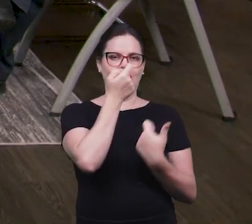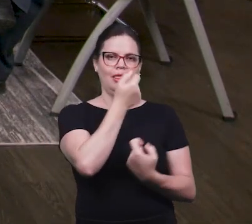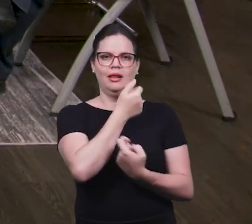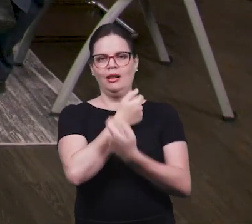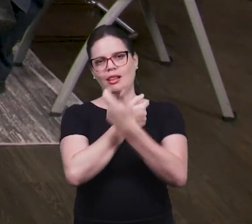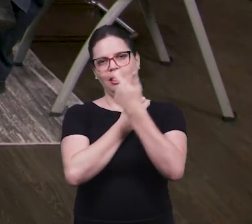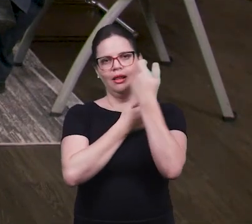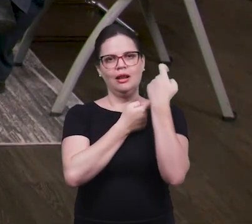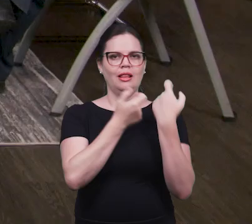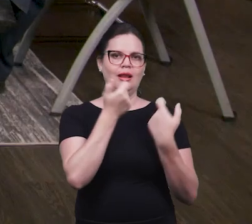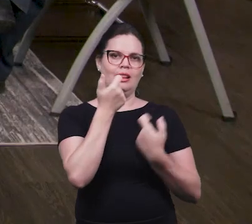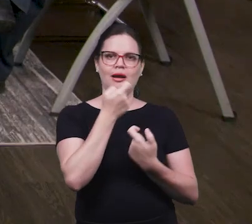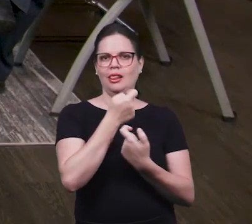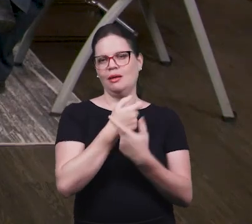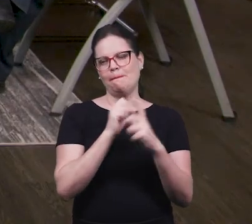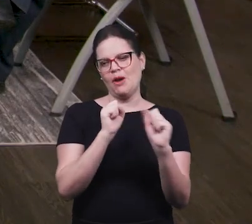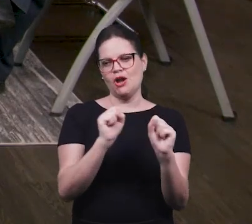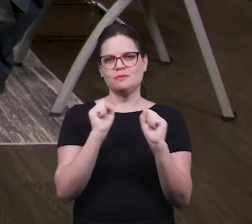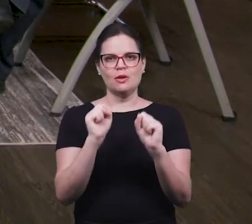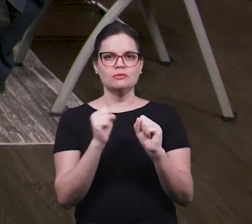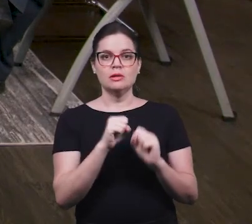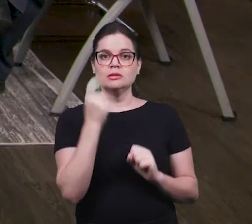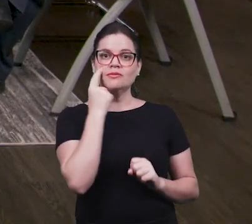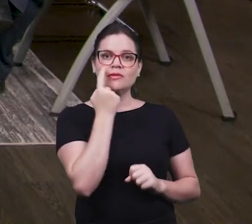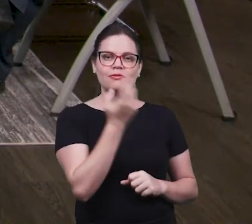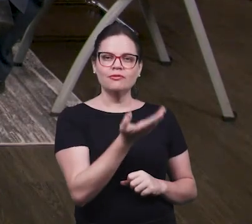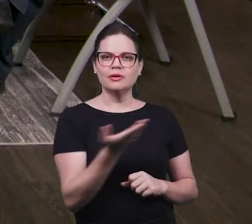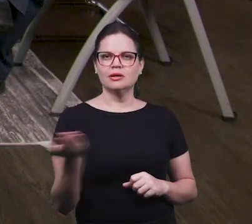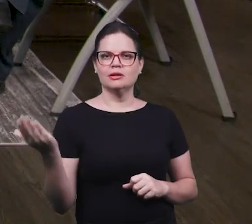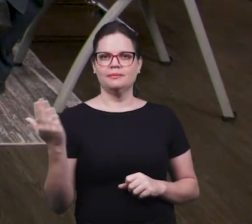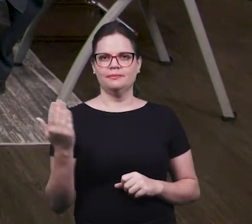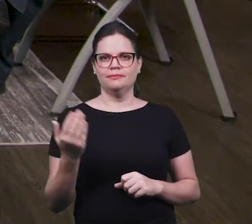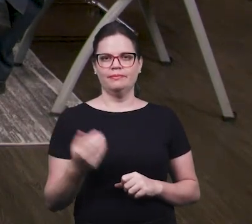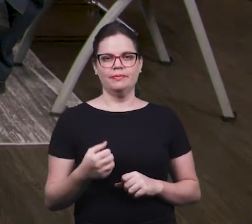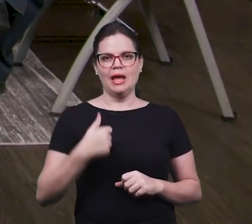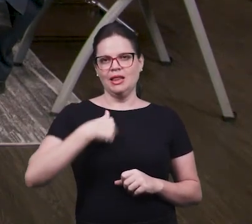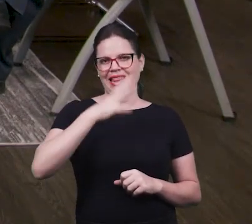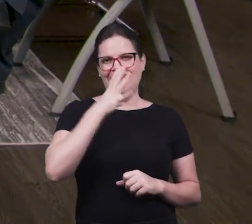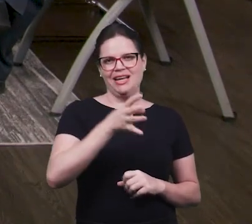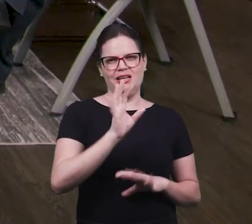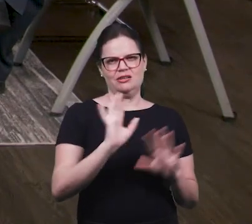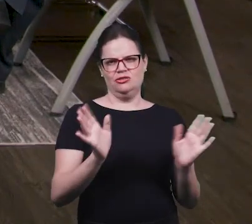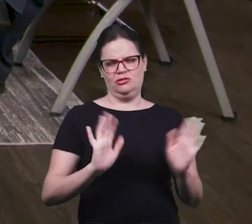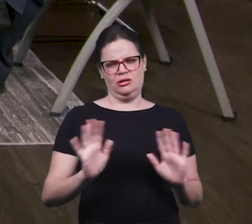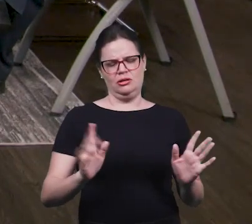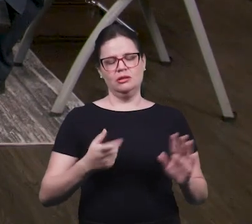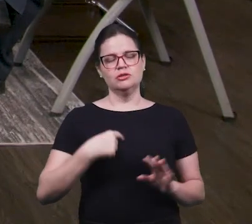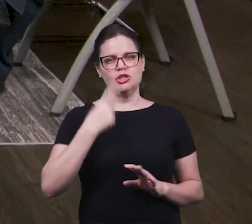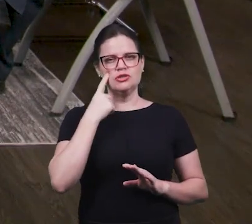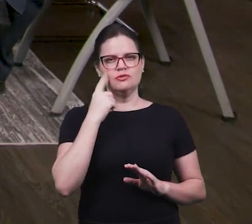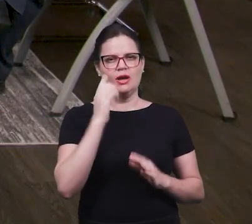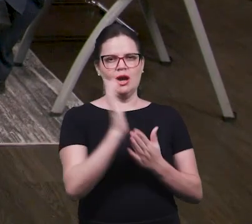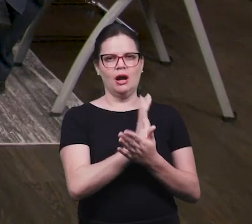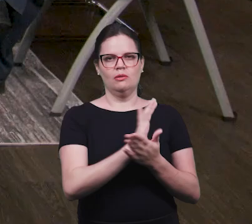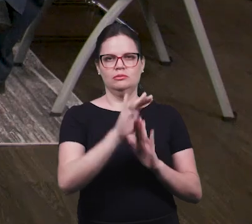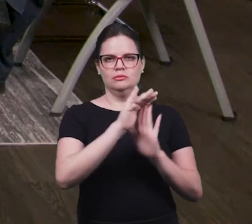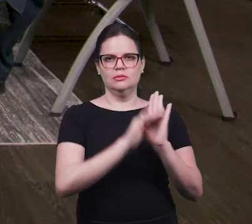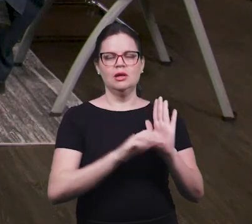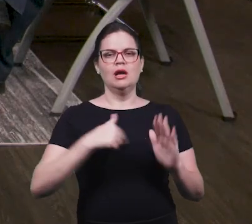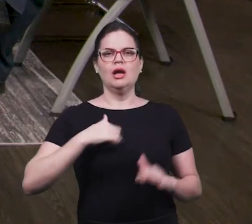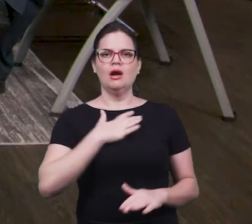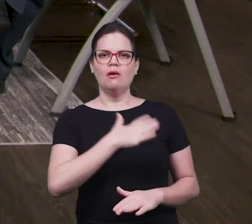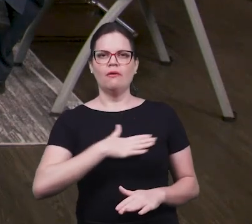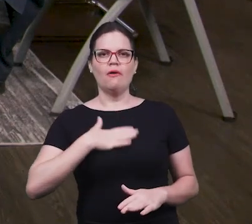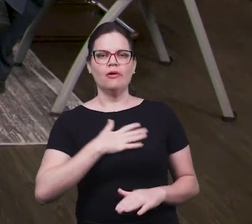estão vivendo hoje. Você pega os programas, não é citando, nem criticando o programa. Eu até gosto do